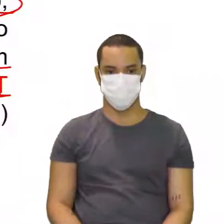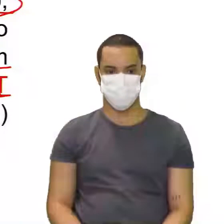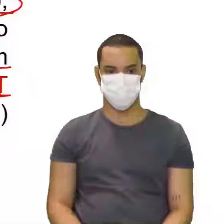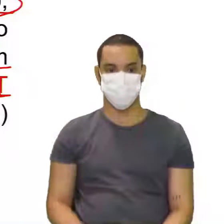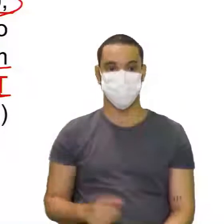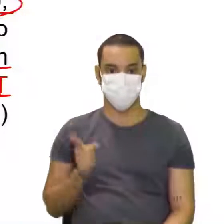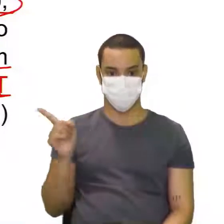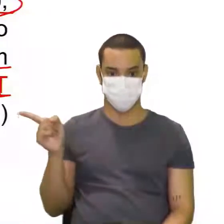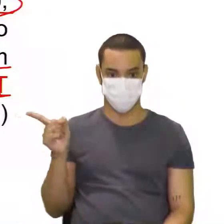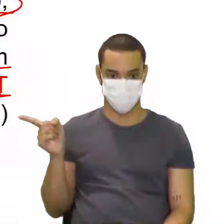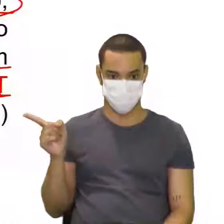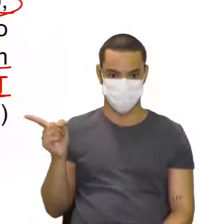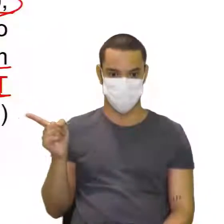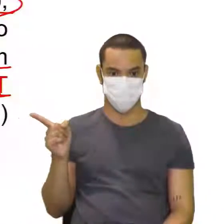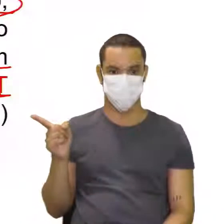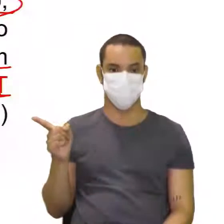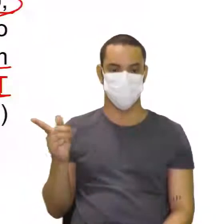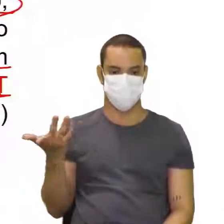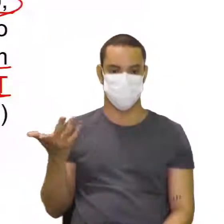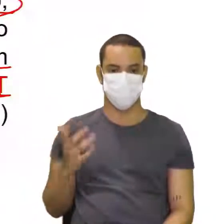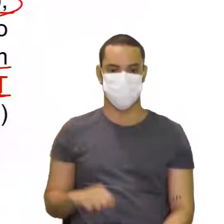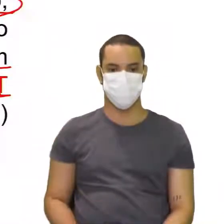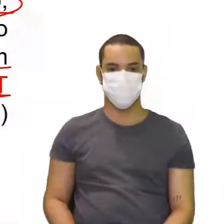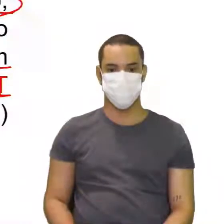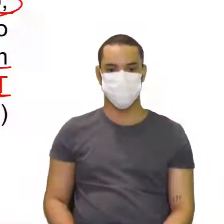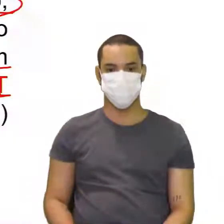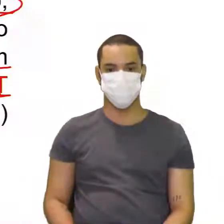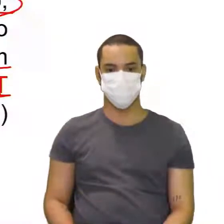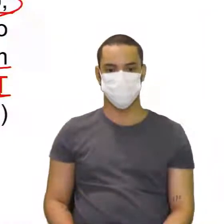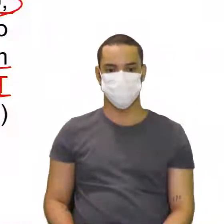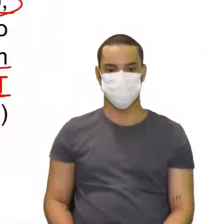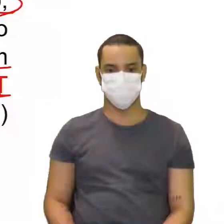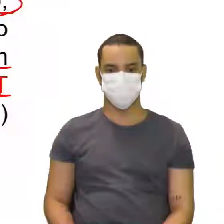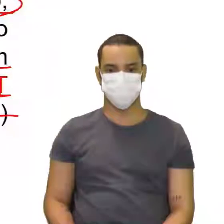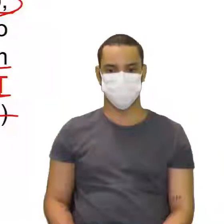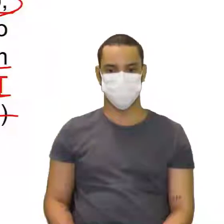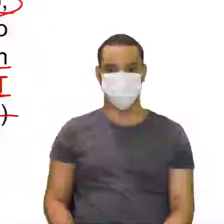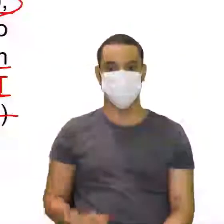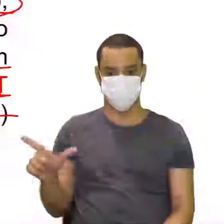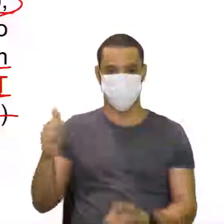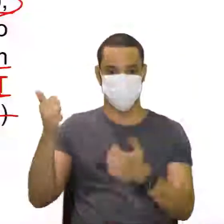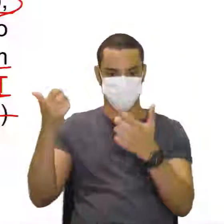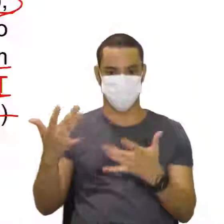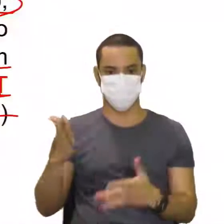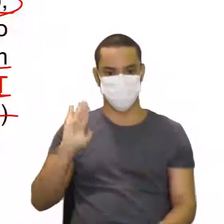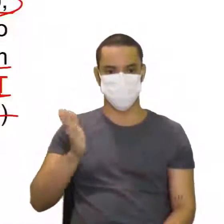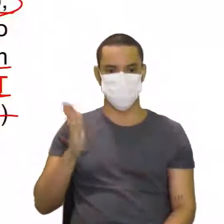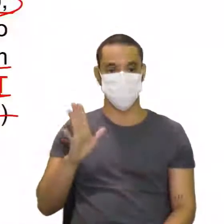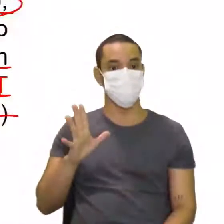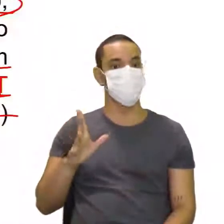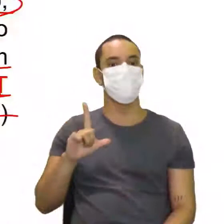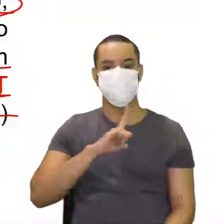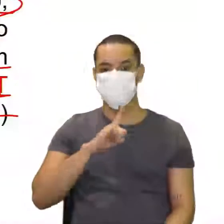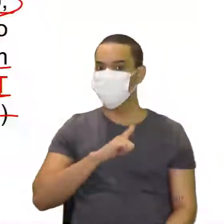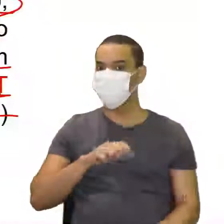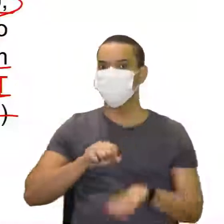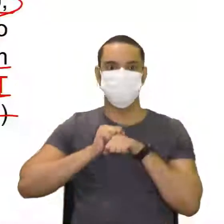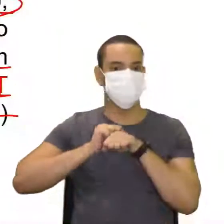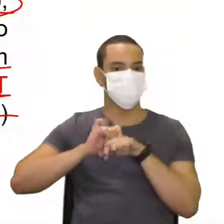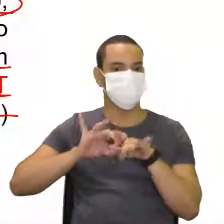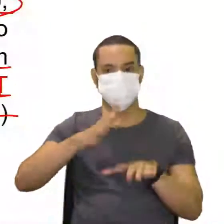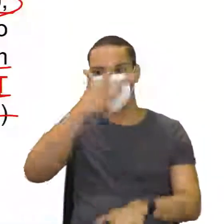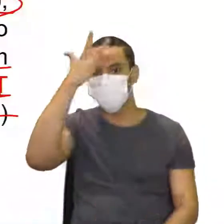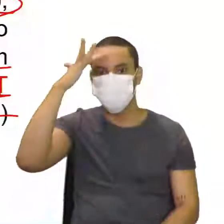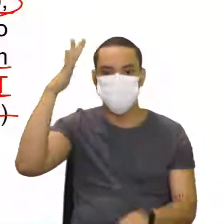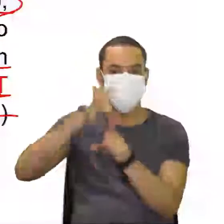Tube, ou seja, tubo de raio catódico, tá bom? Tá escrito aqui. Dominaram o mercado até a